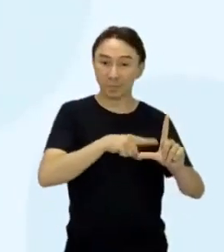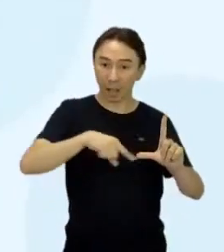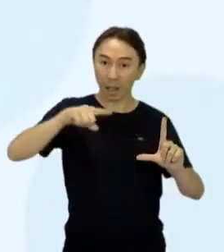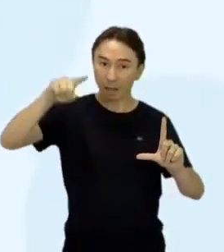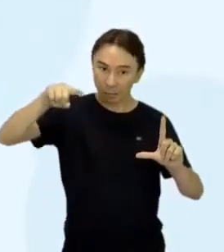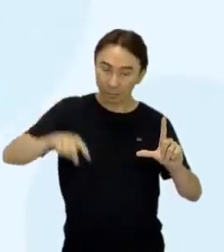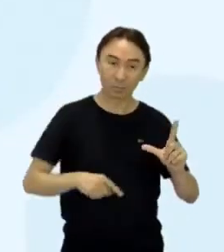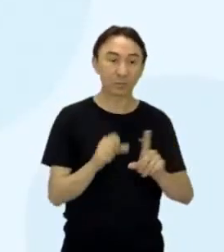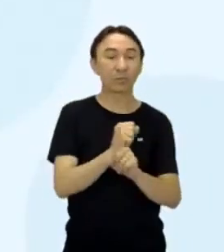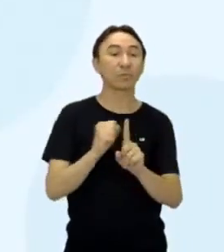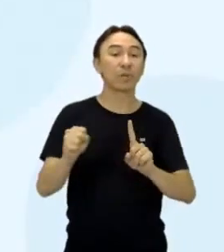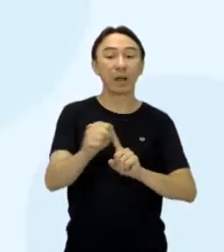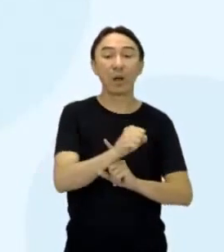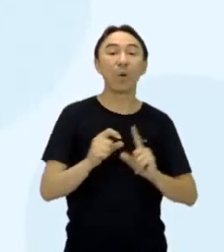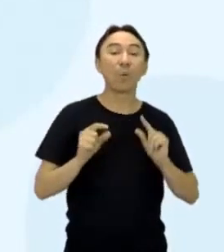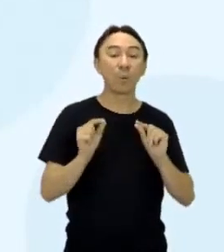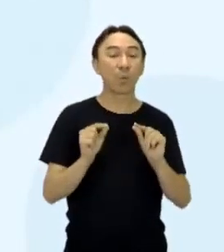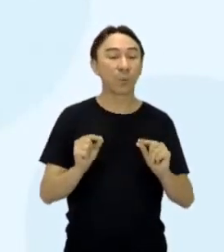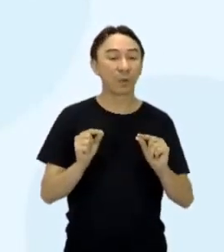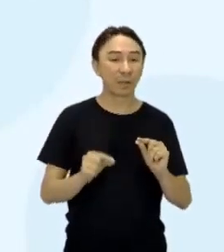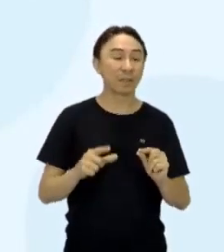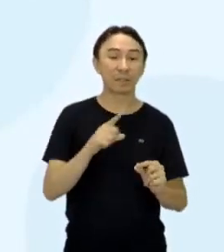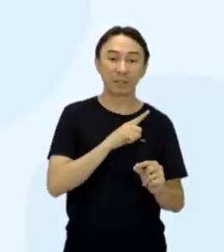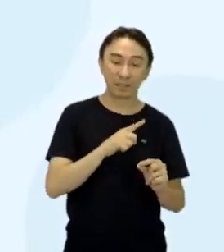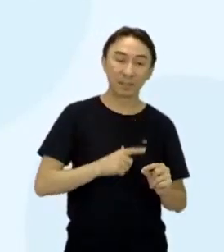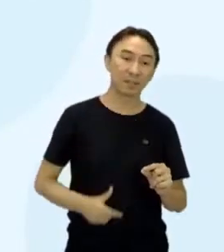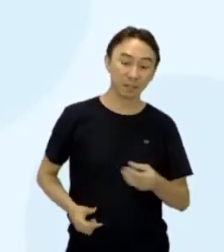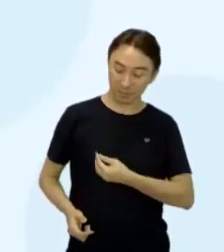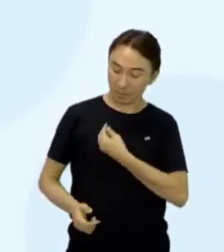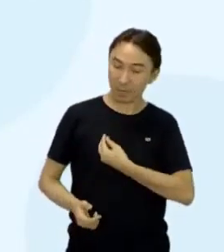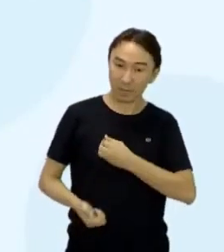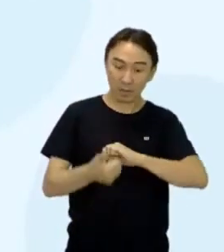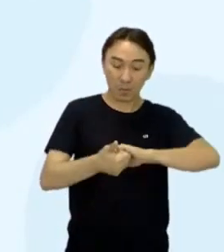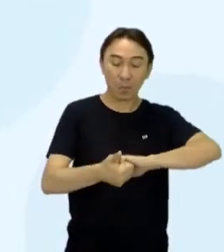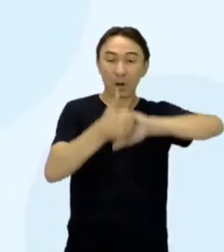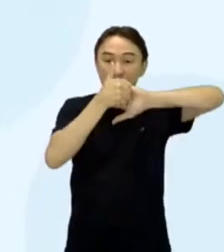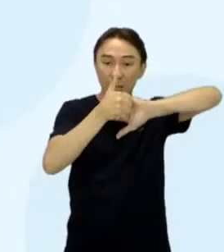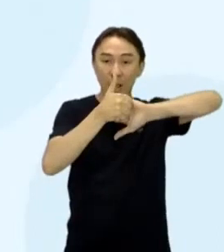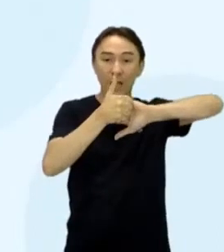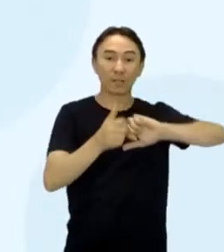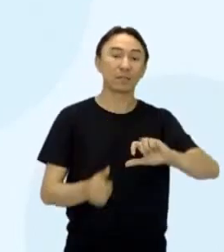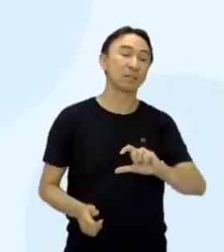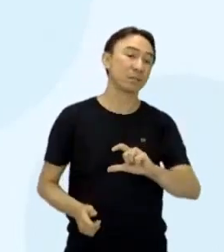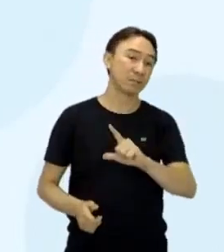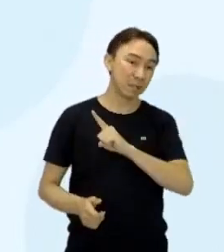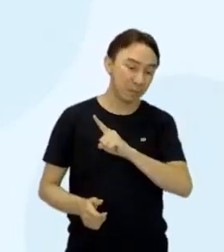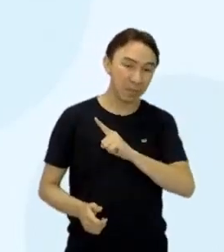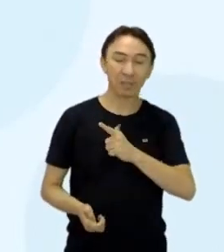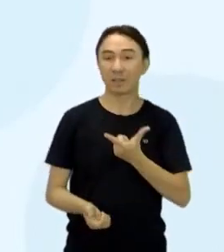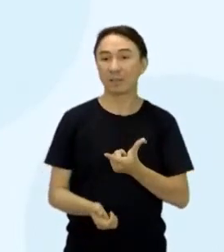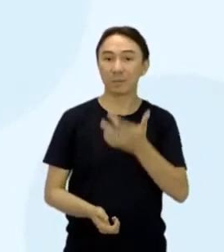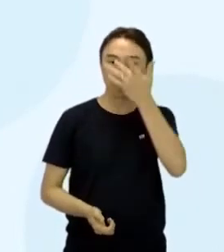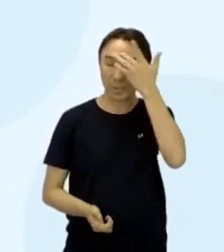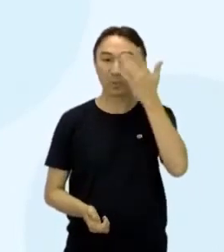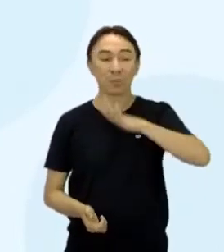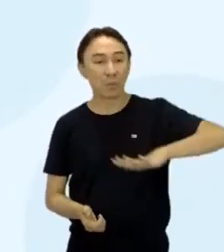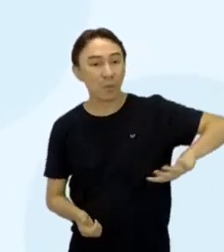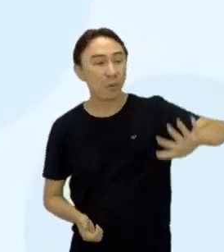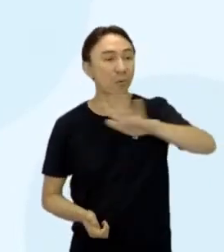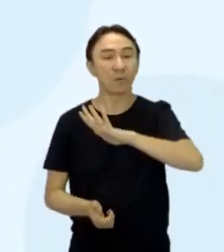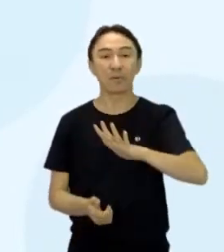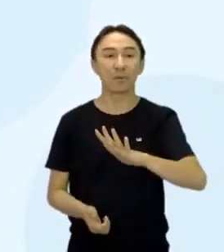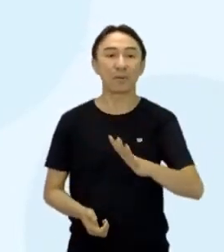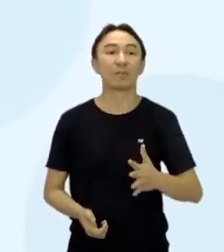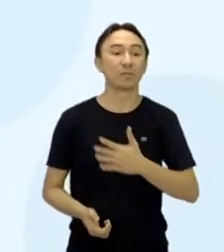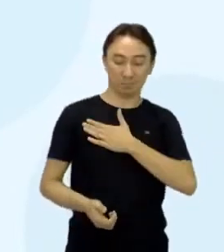por gentileza, tá aí, ó. Analisa a qualidade de vida e os níveis de bem-estar das pessoas, famílias e